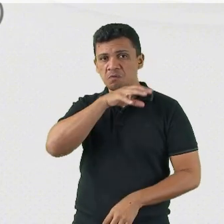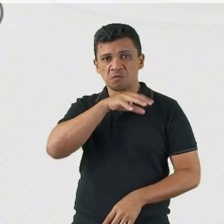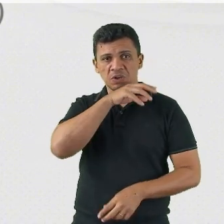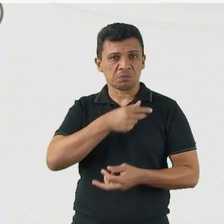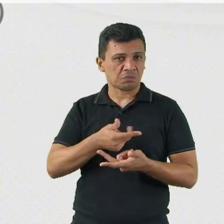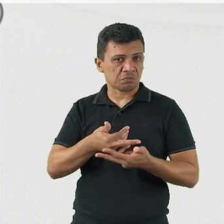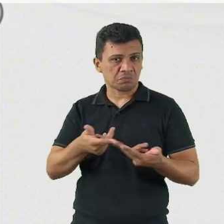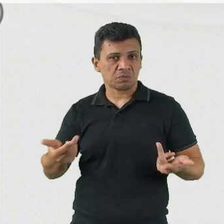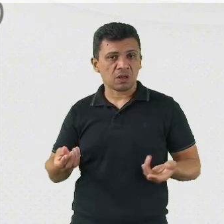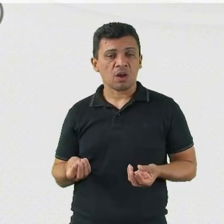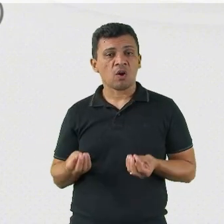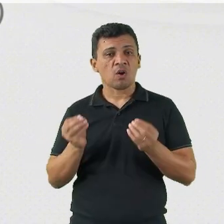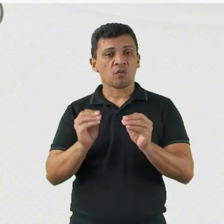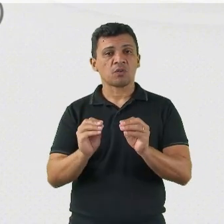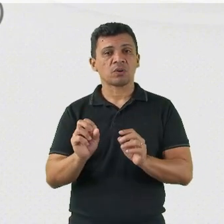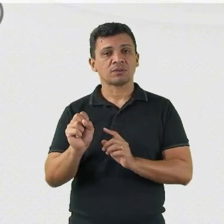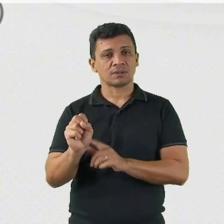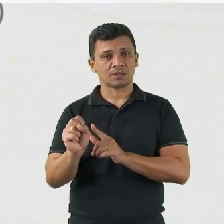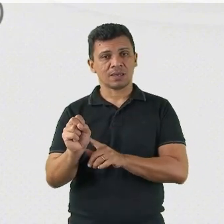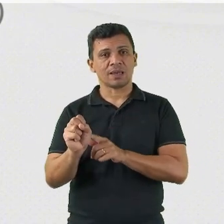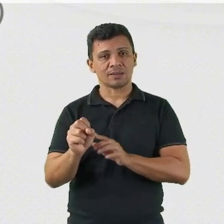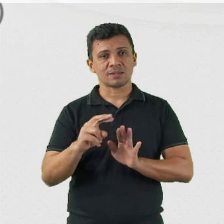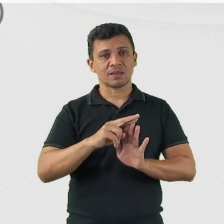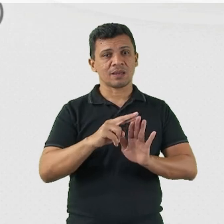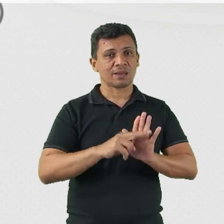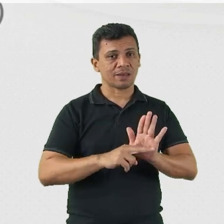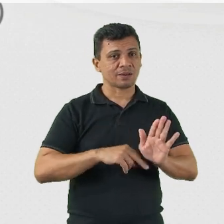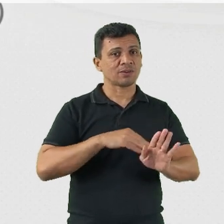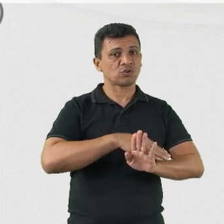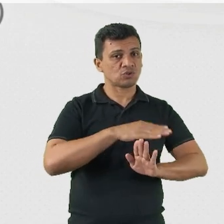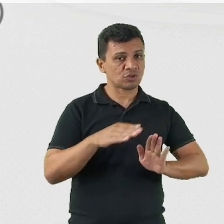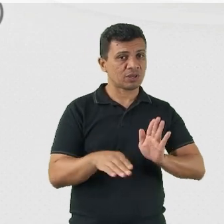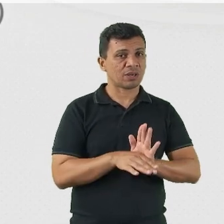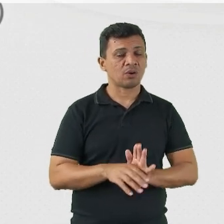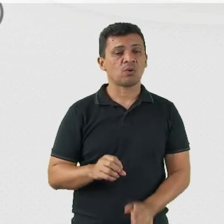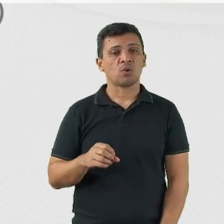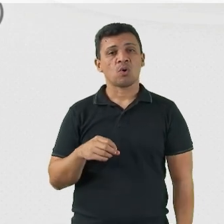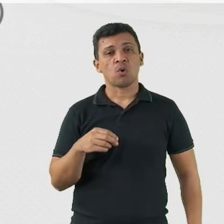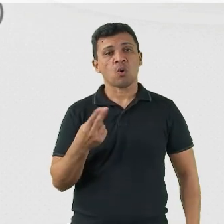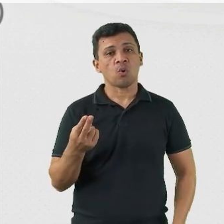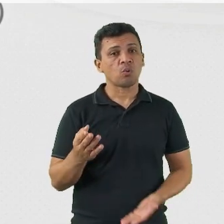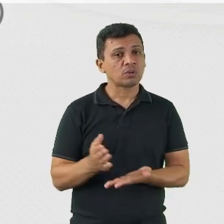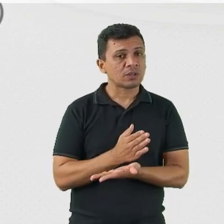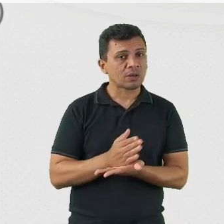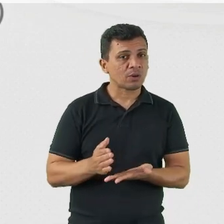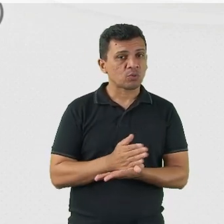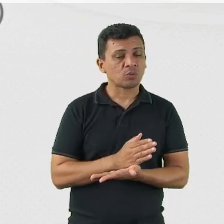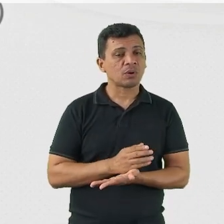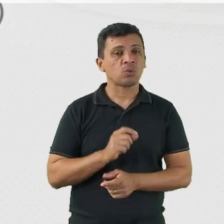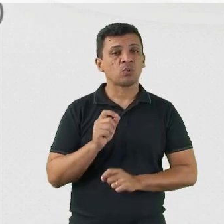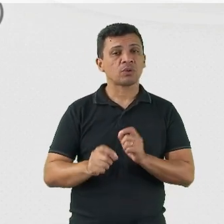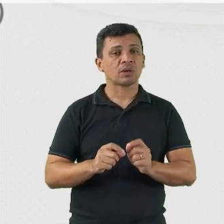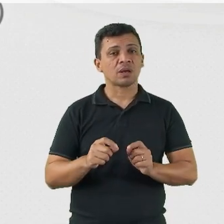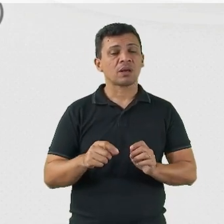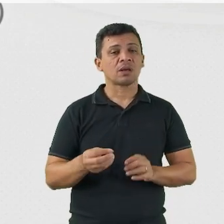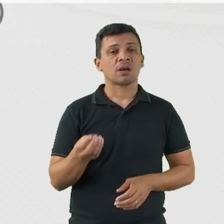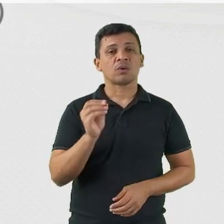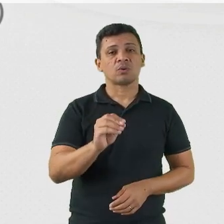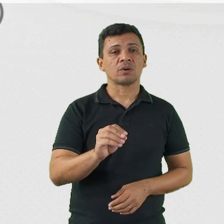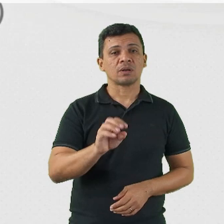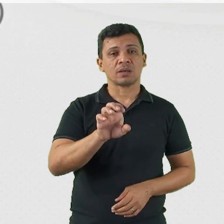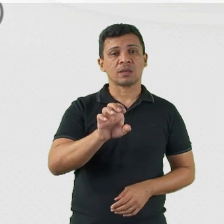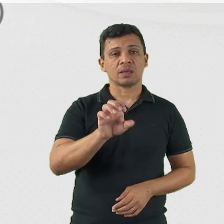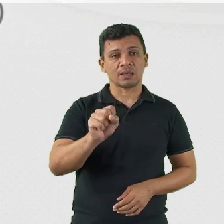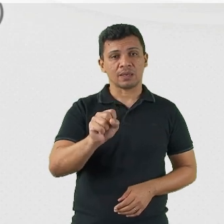acrescentar S como regra geral, ou, como eu já falei, aquelas exceções do ES ou do